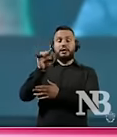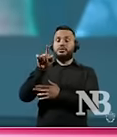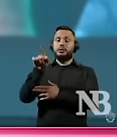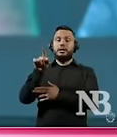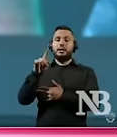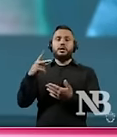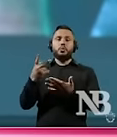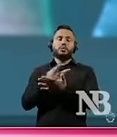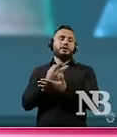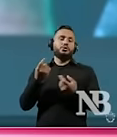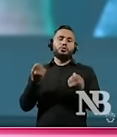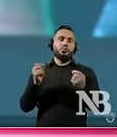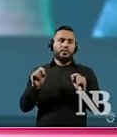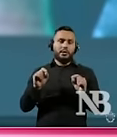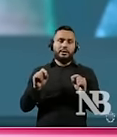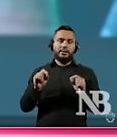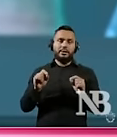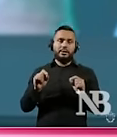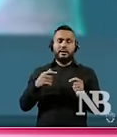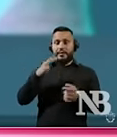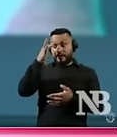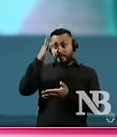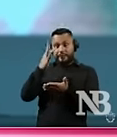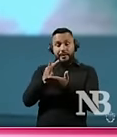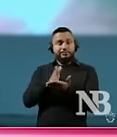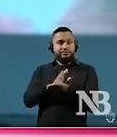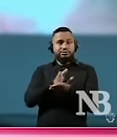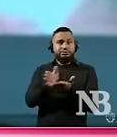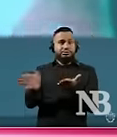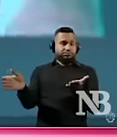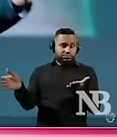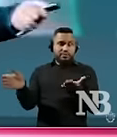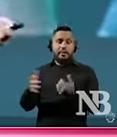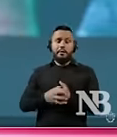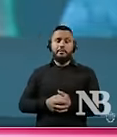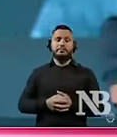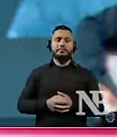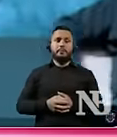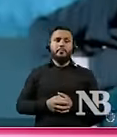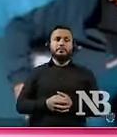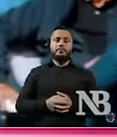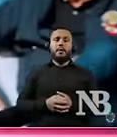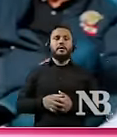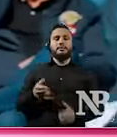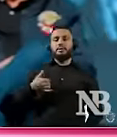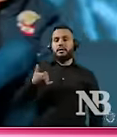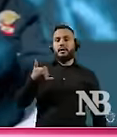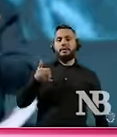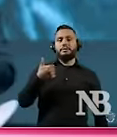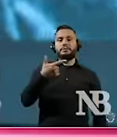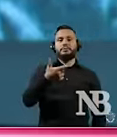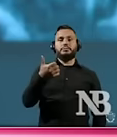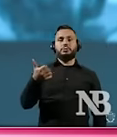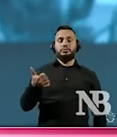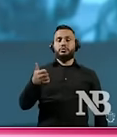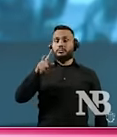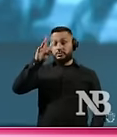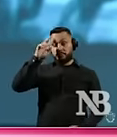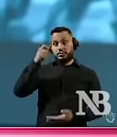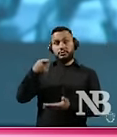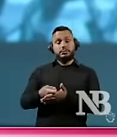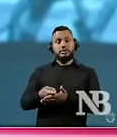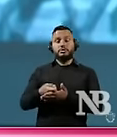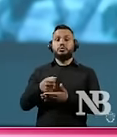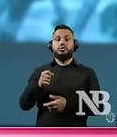faculdade? Ele deixa a sua fé, né? Pois é, infelizmente. Ele deixou a sua fé e aos 21 anos decidiu entrar